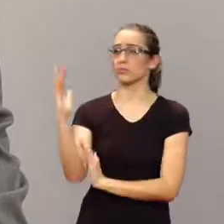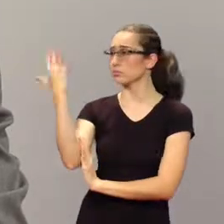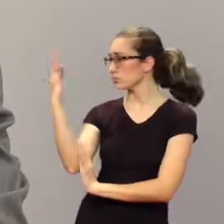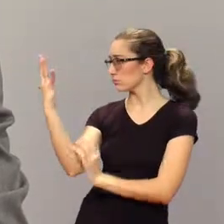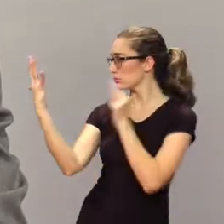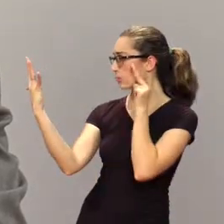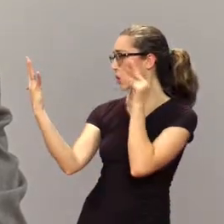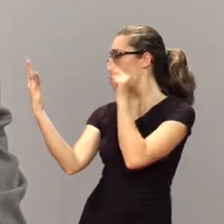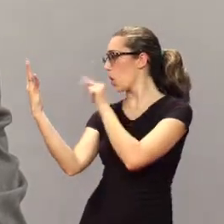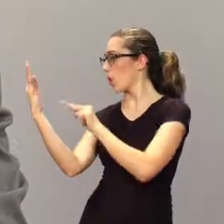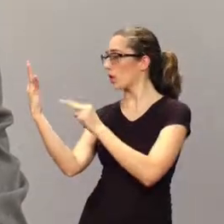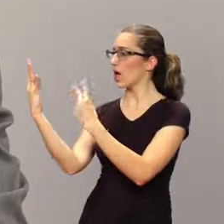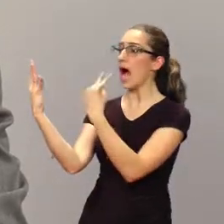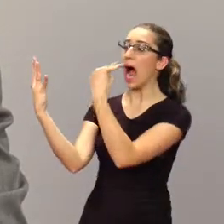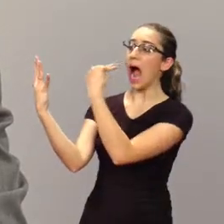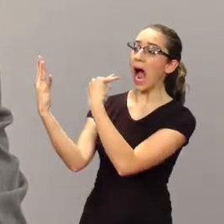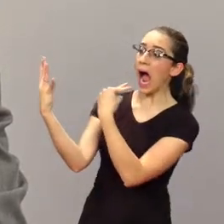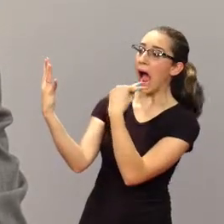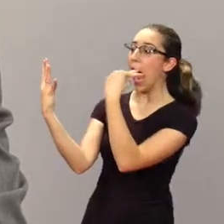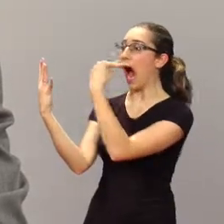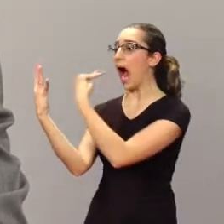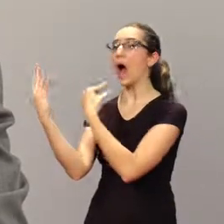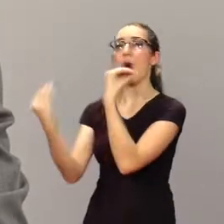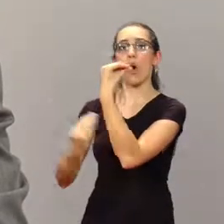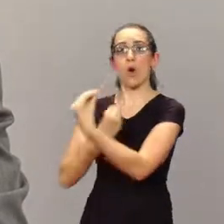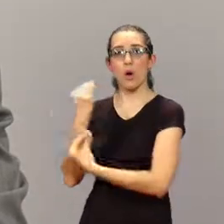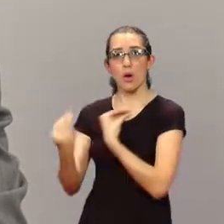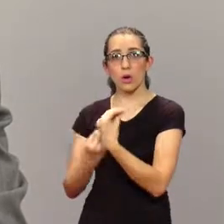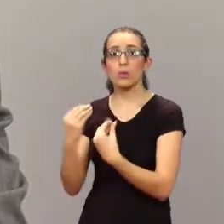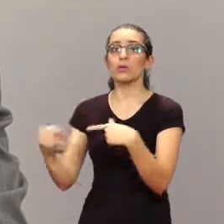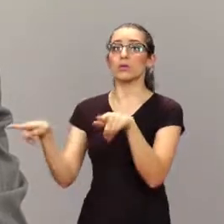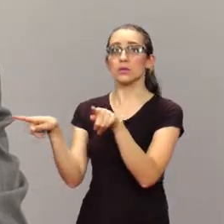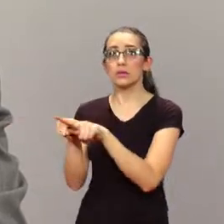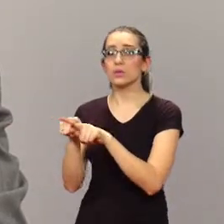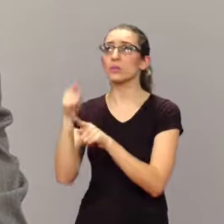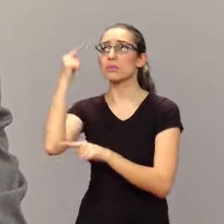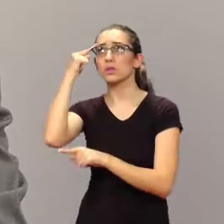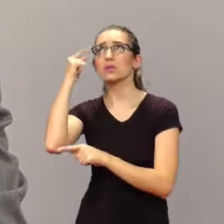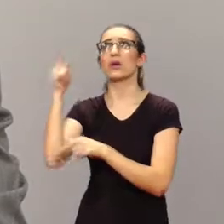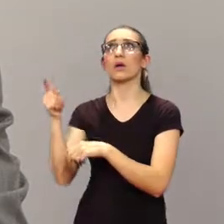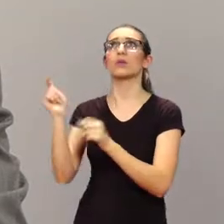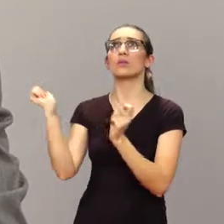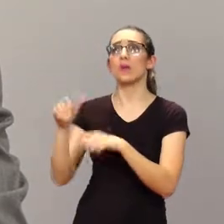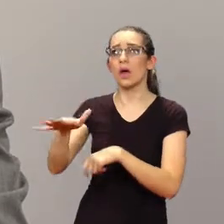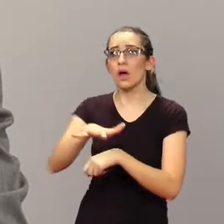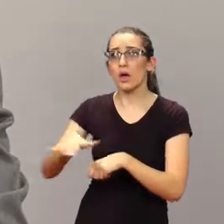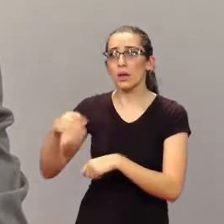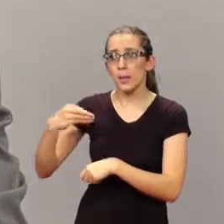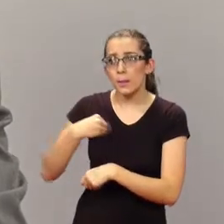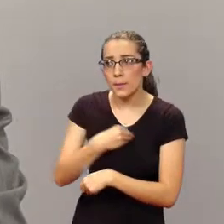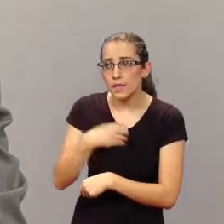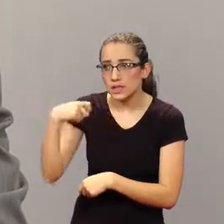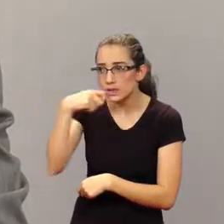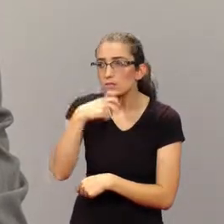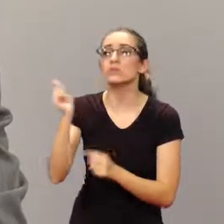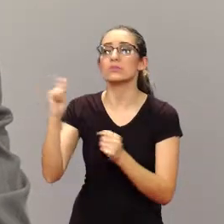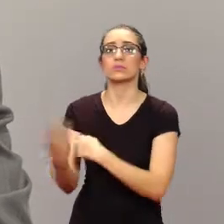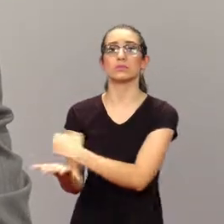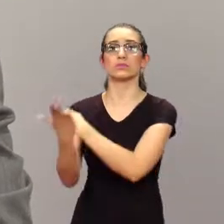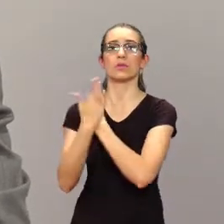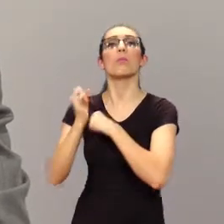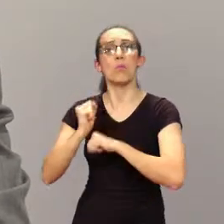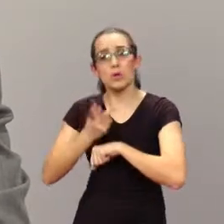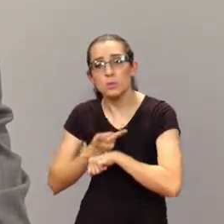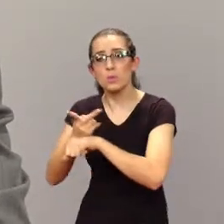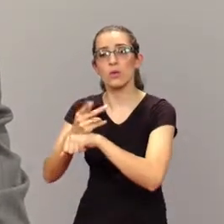olhe no espelho, faça uma leitura interna daquilo que a odontologia pode lhe trazer de benefício e aí procure o profissional,